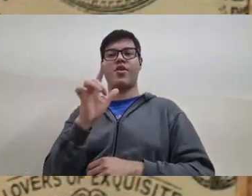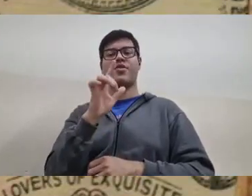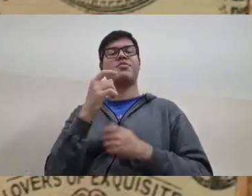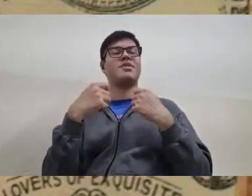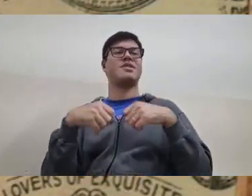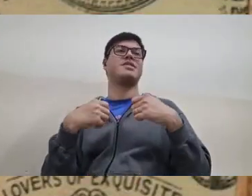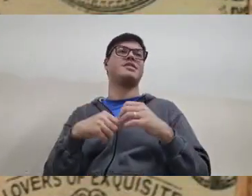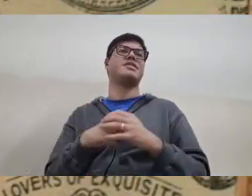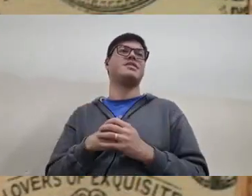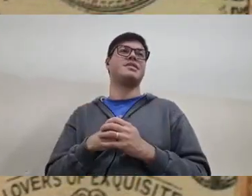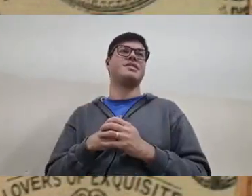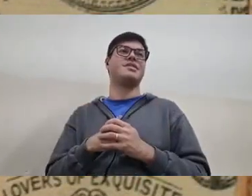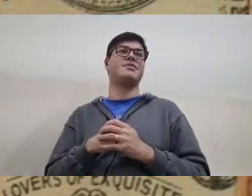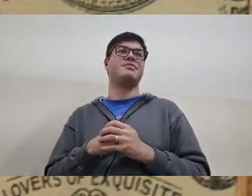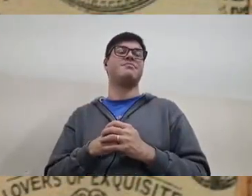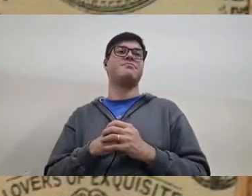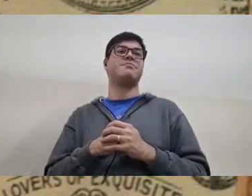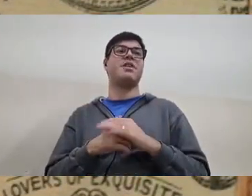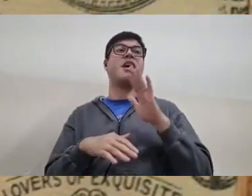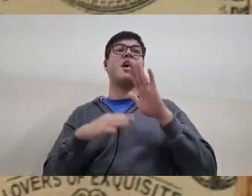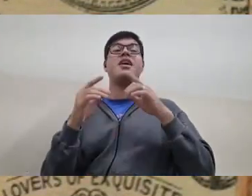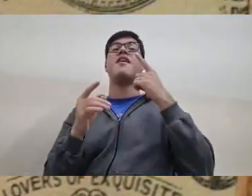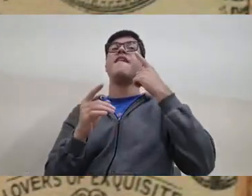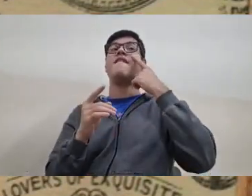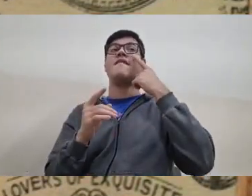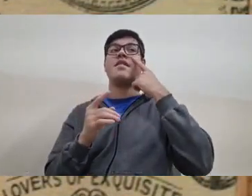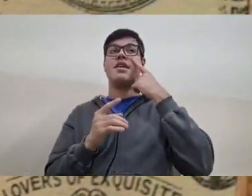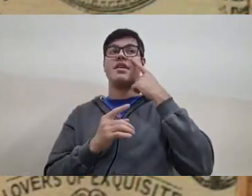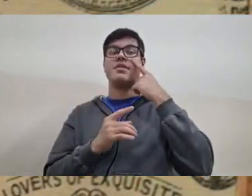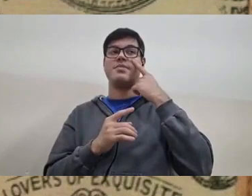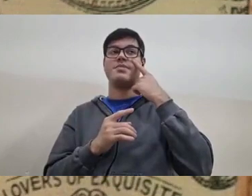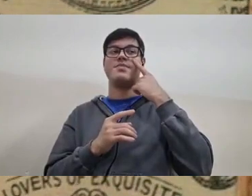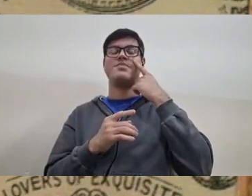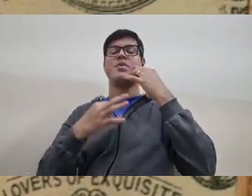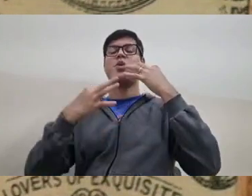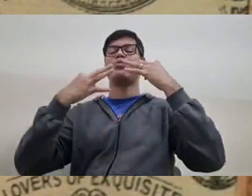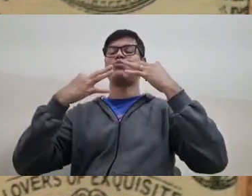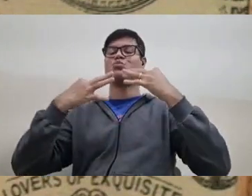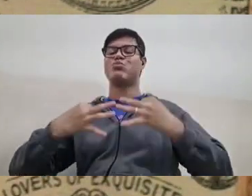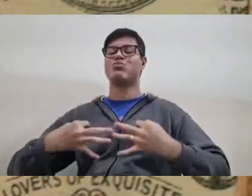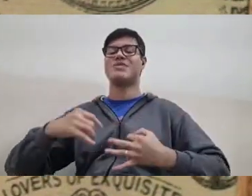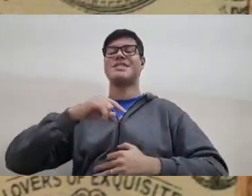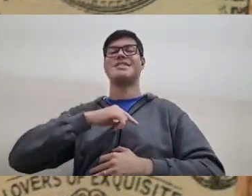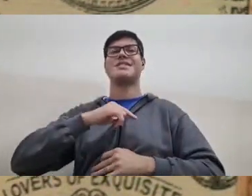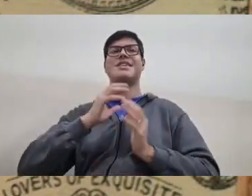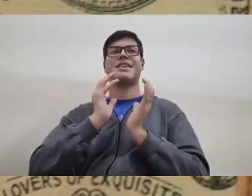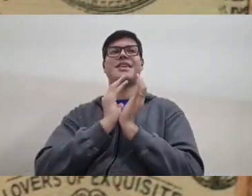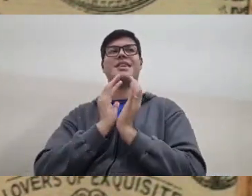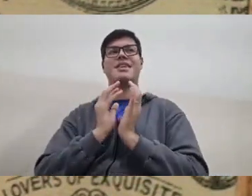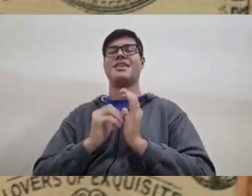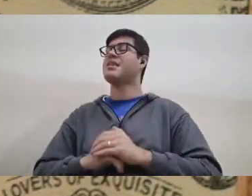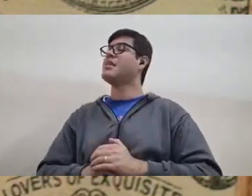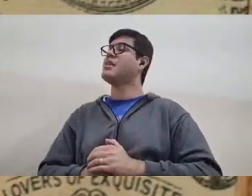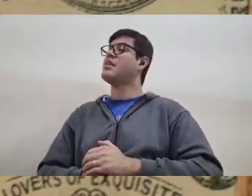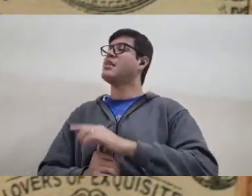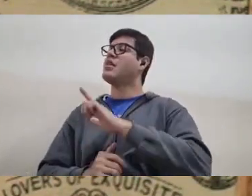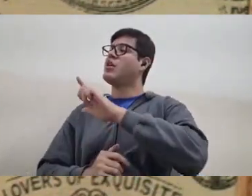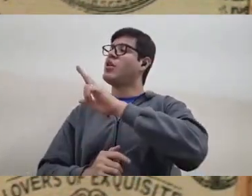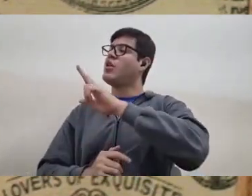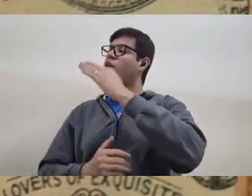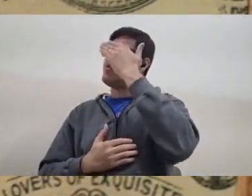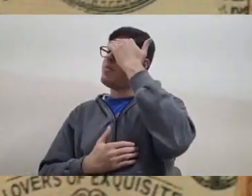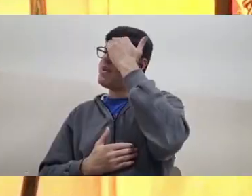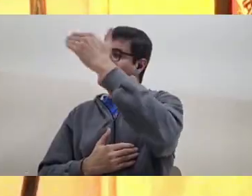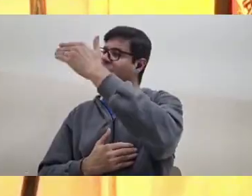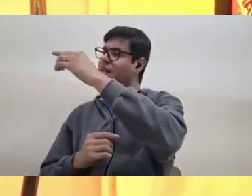precisa pessoal ver a honestidade que existe obrigado